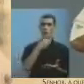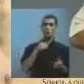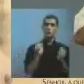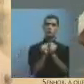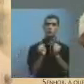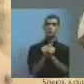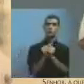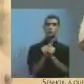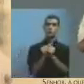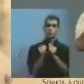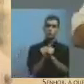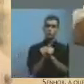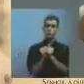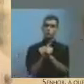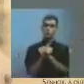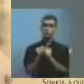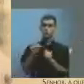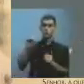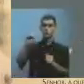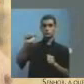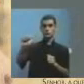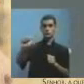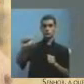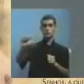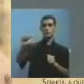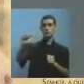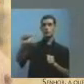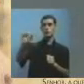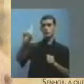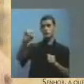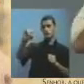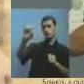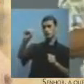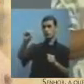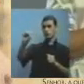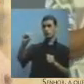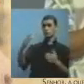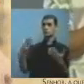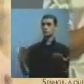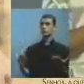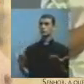conseguem achar. Aonde será que está escondido esse vírus? Poxa!